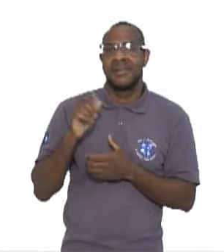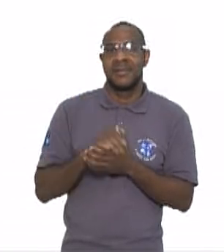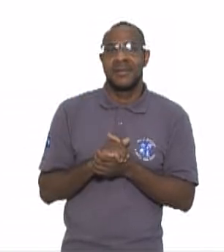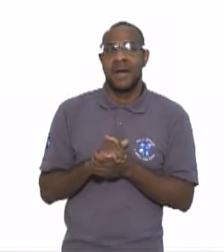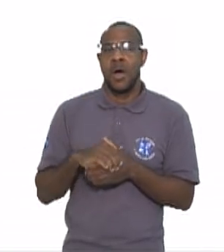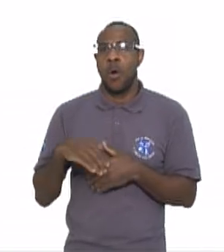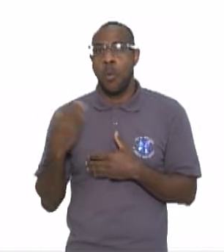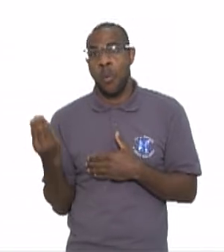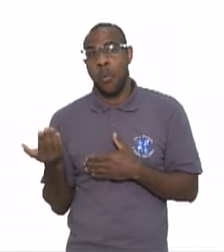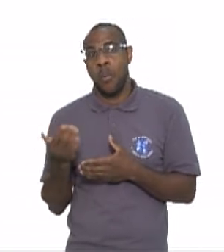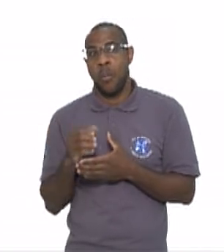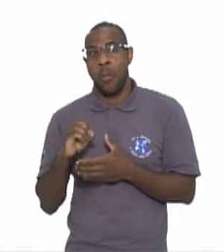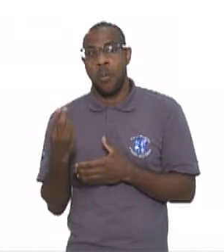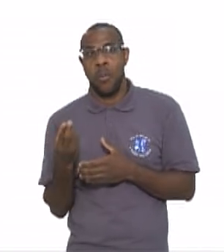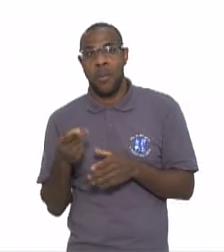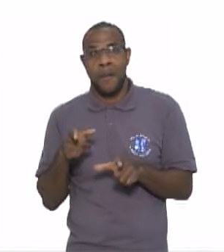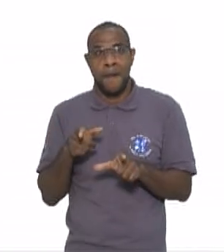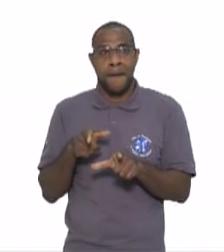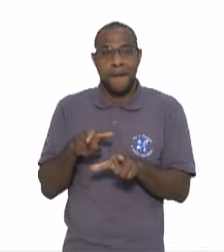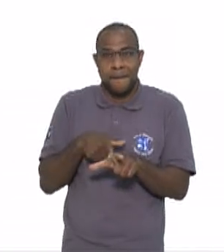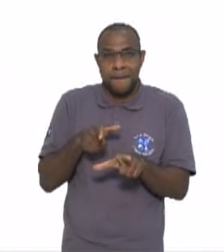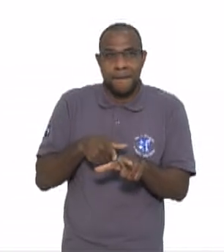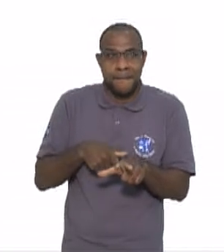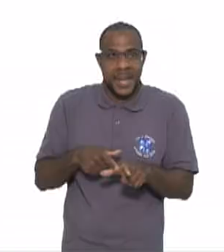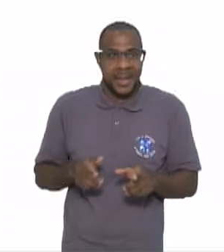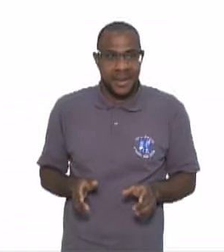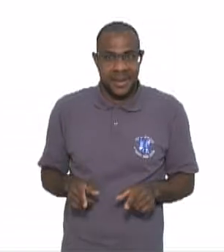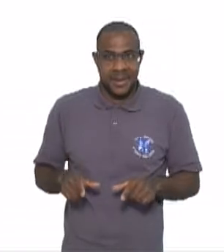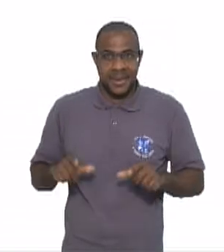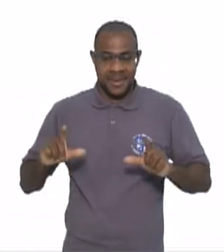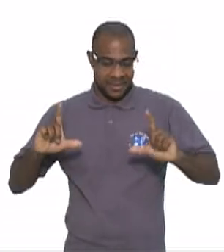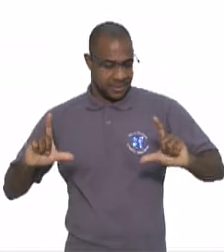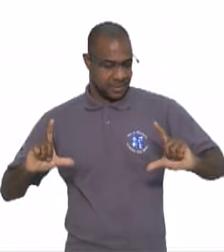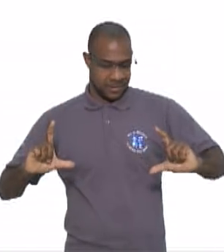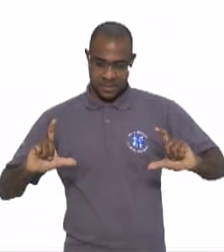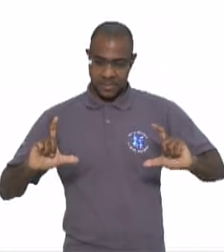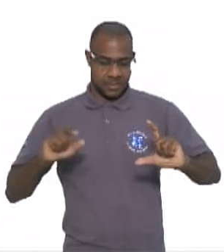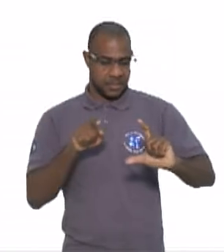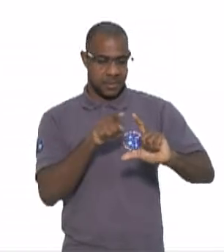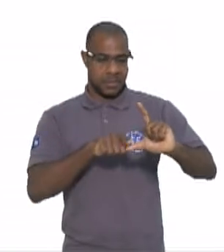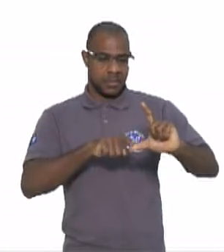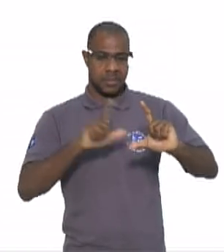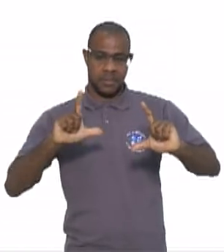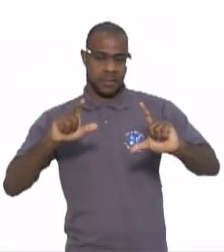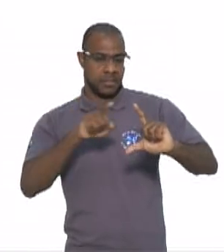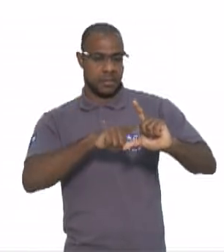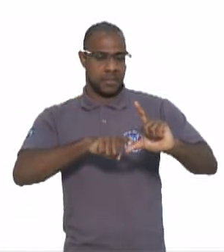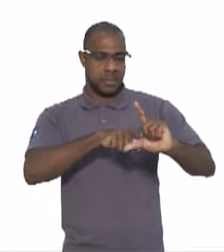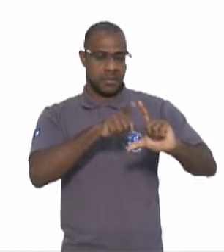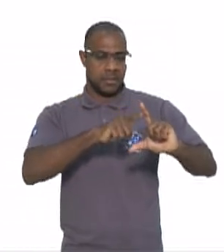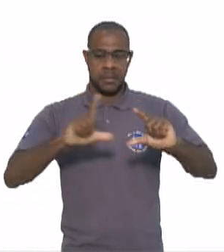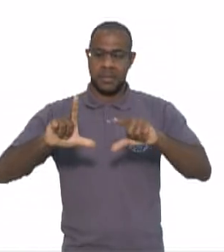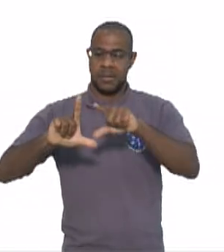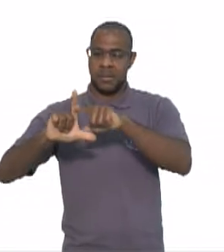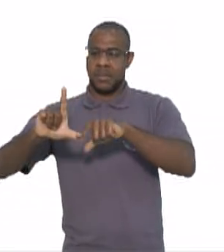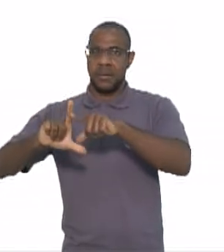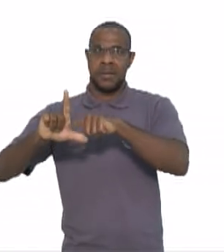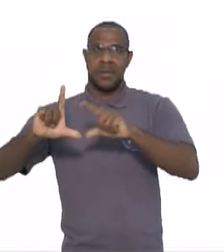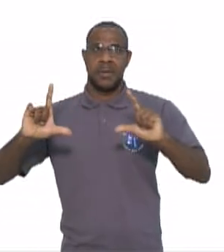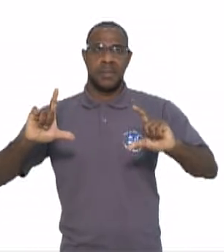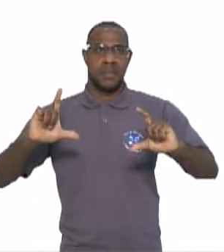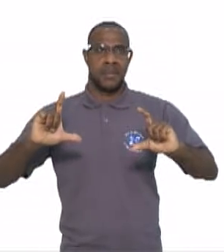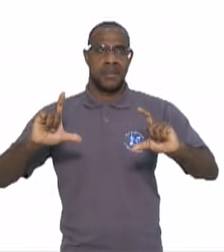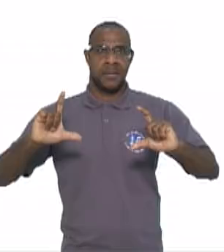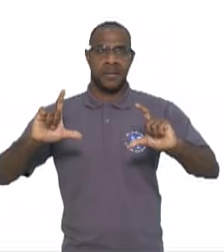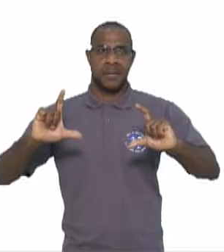Ou barbatanas ou pezinhos, porque geralmente se faz ou peixe ou uma rã, né, um sapinho,